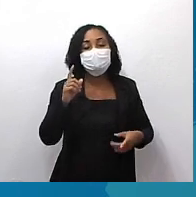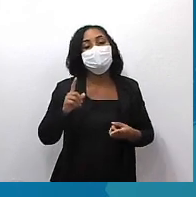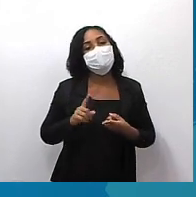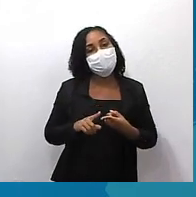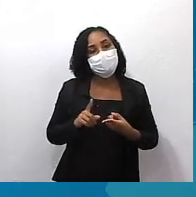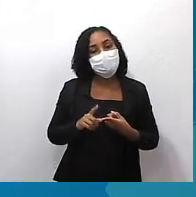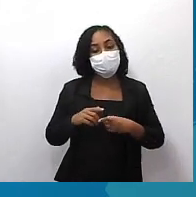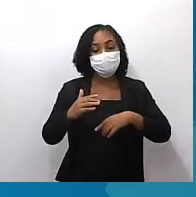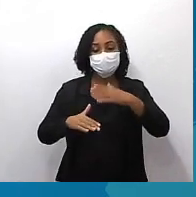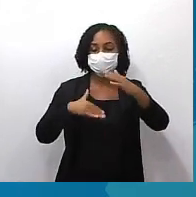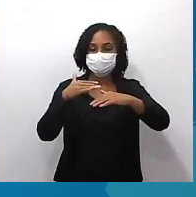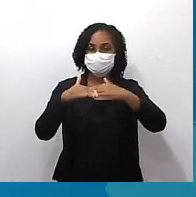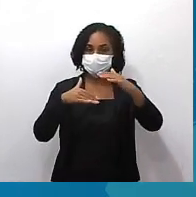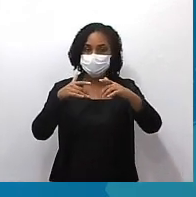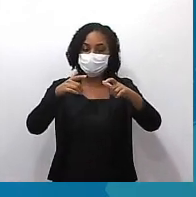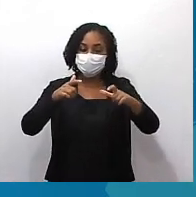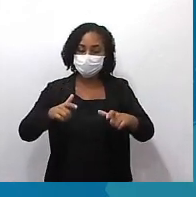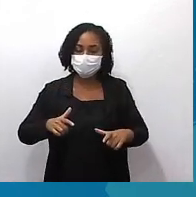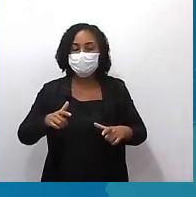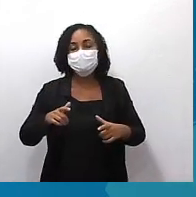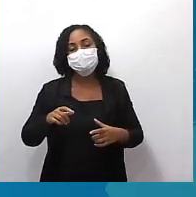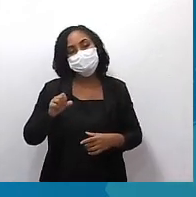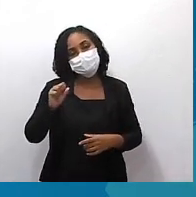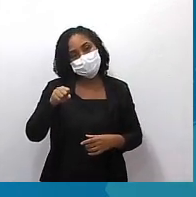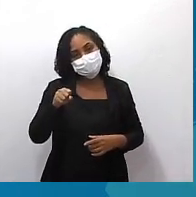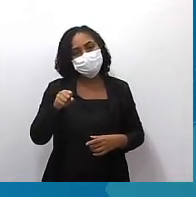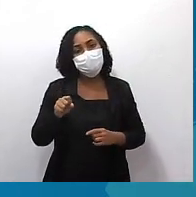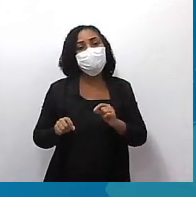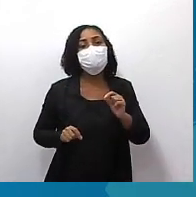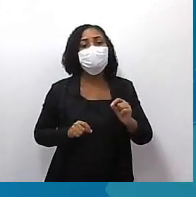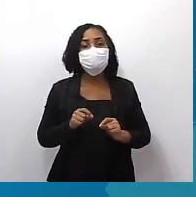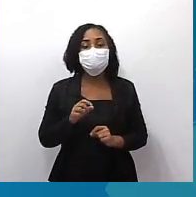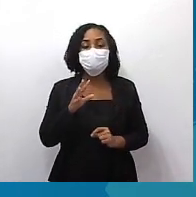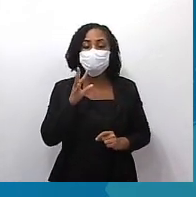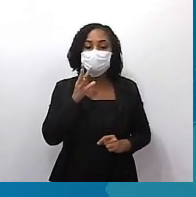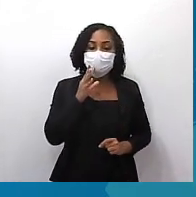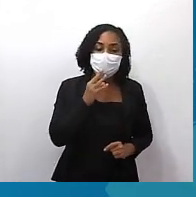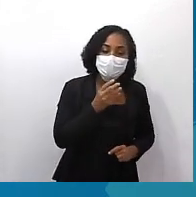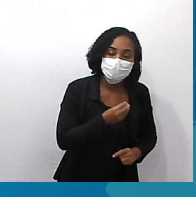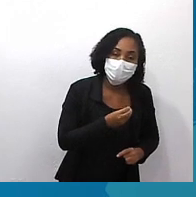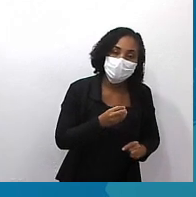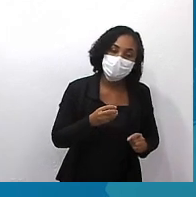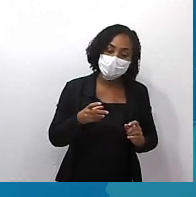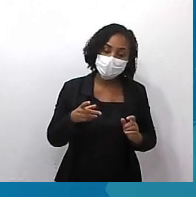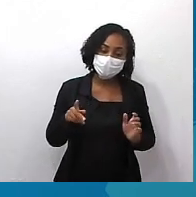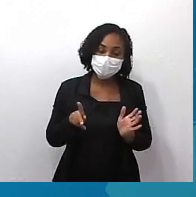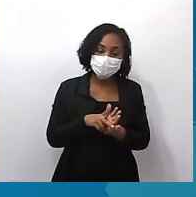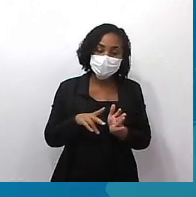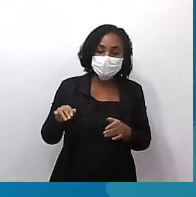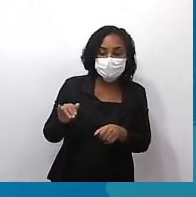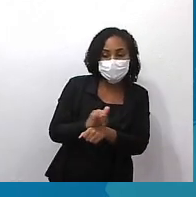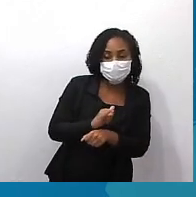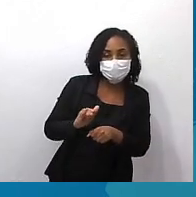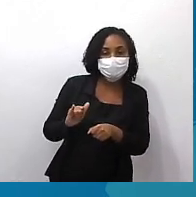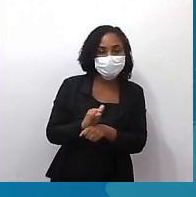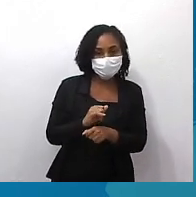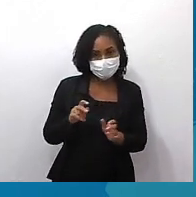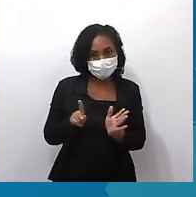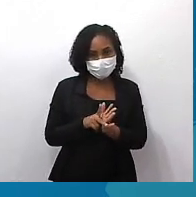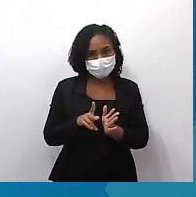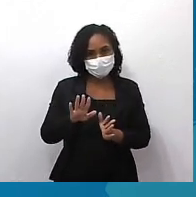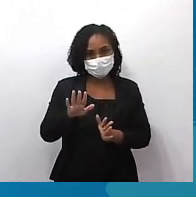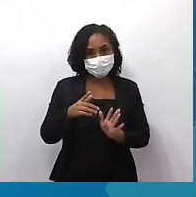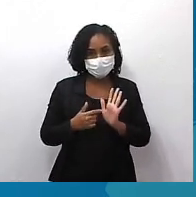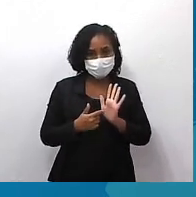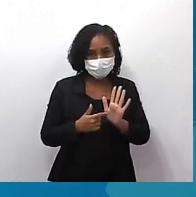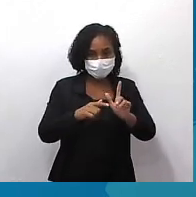esse desenvolvimento local. Isso se deve, sobretudo, ao conhecimento e à propriedade da bacia hidrográfica. Eu trago